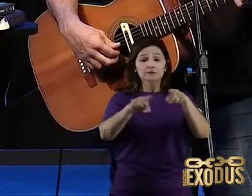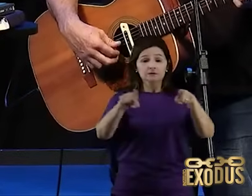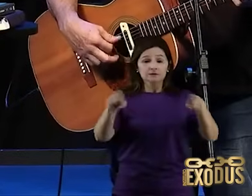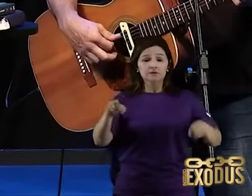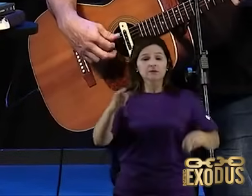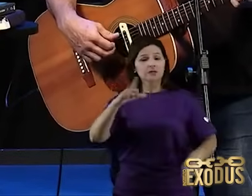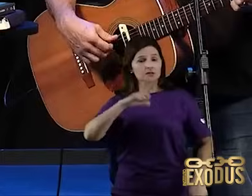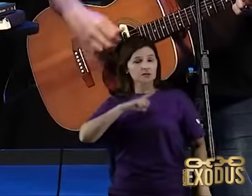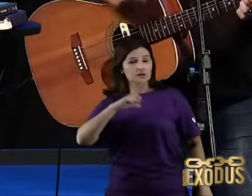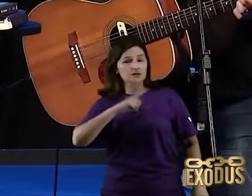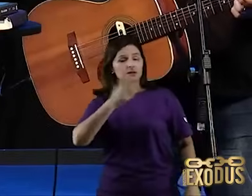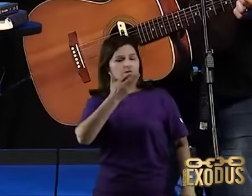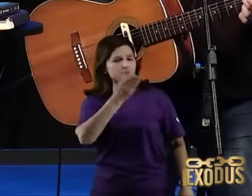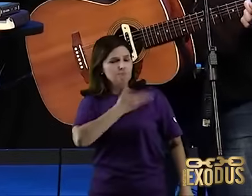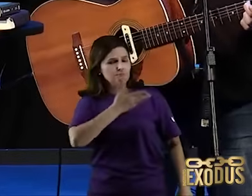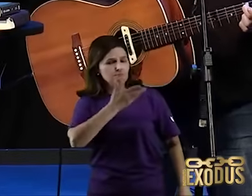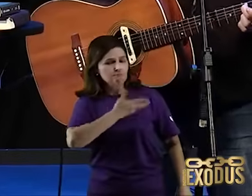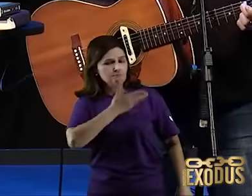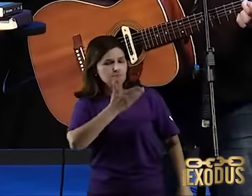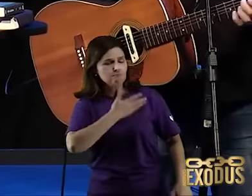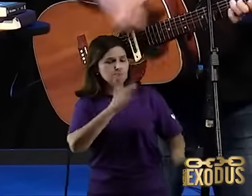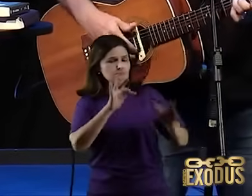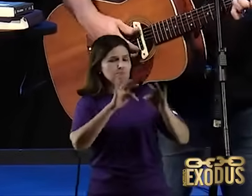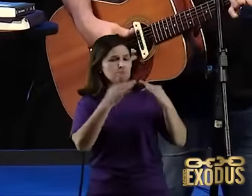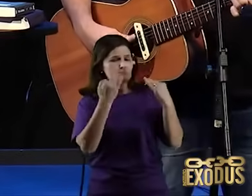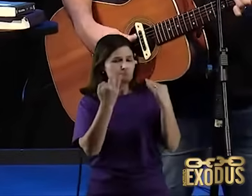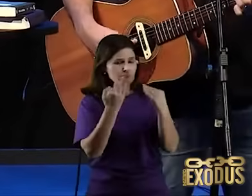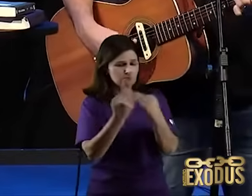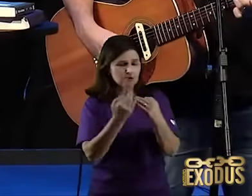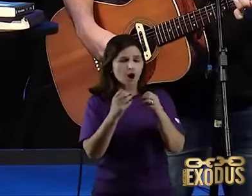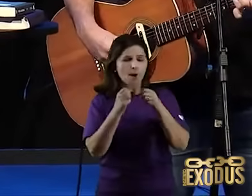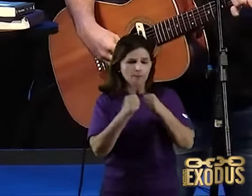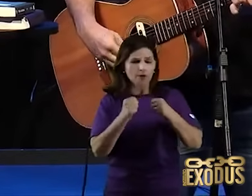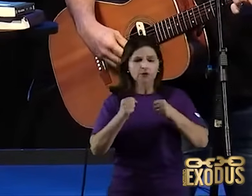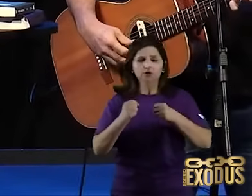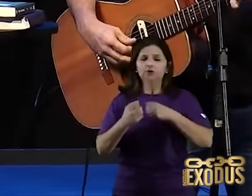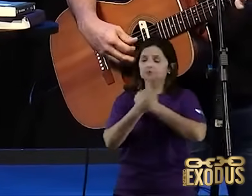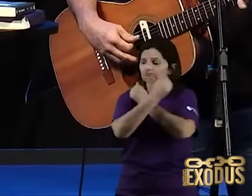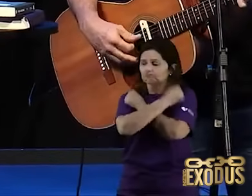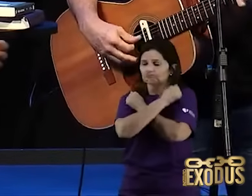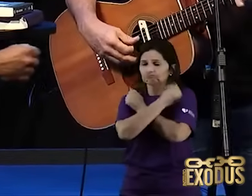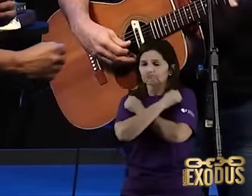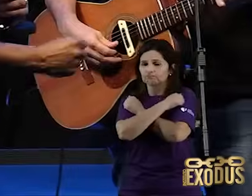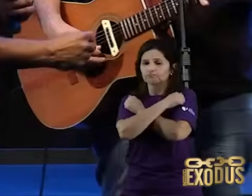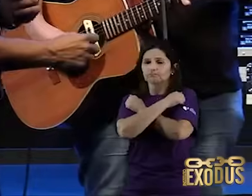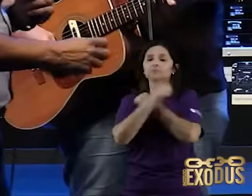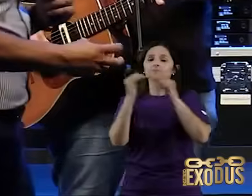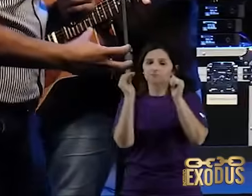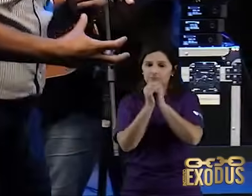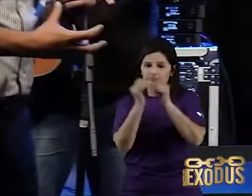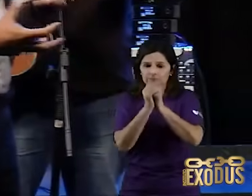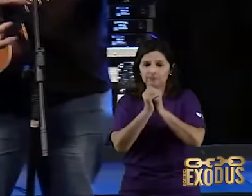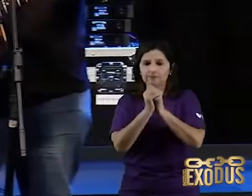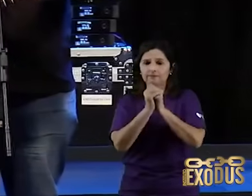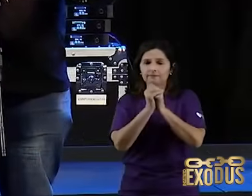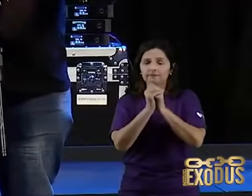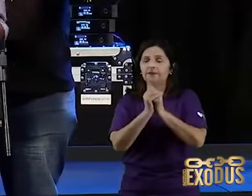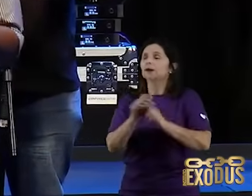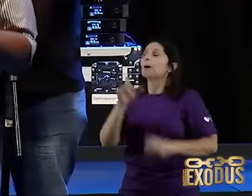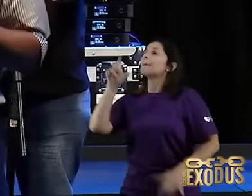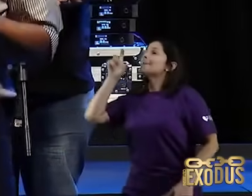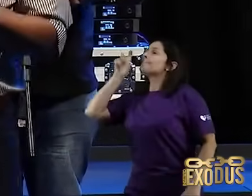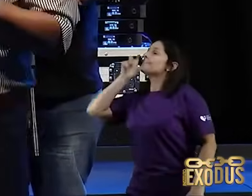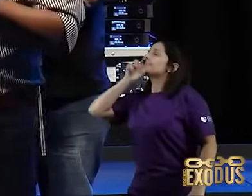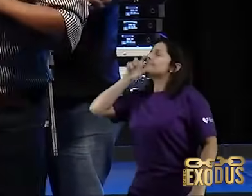amiga tiver intimidade você pode abraçar Quem tá perto de você pai querido nós